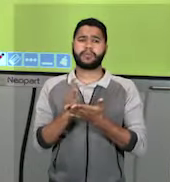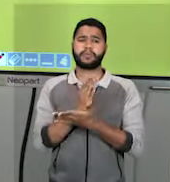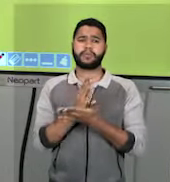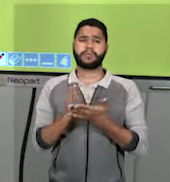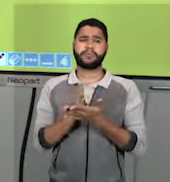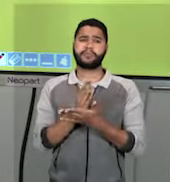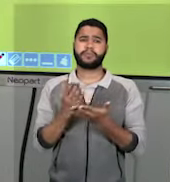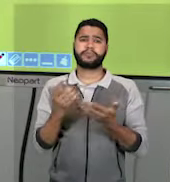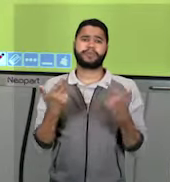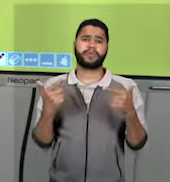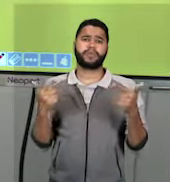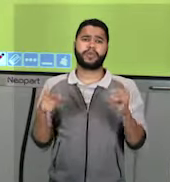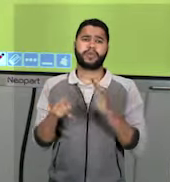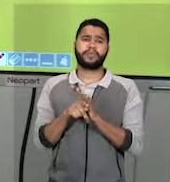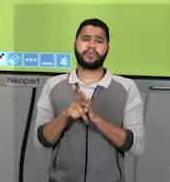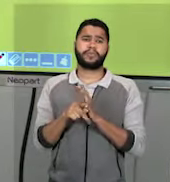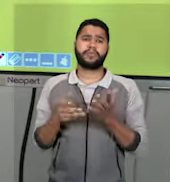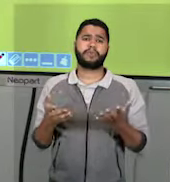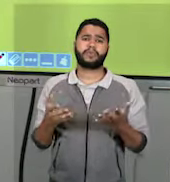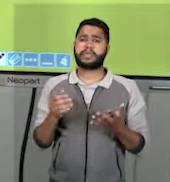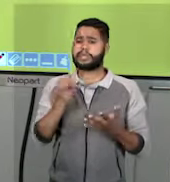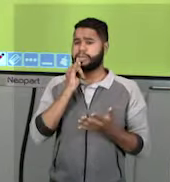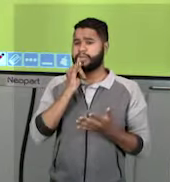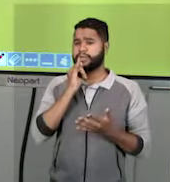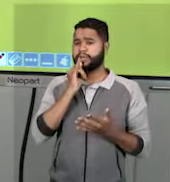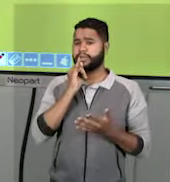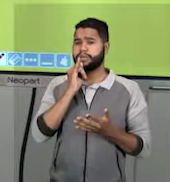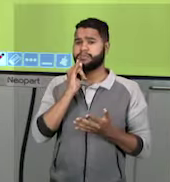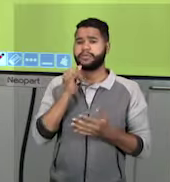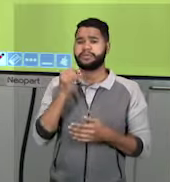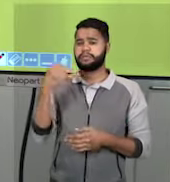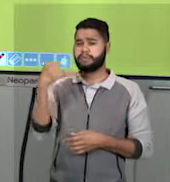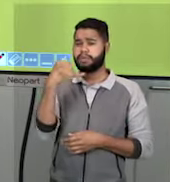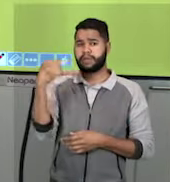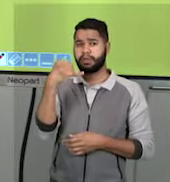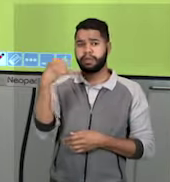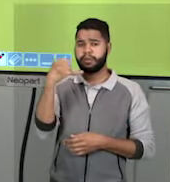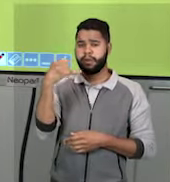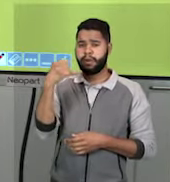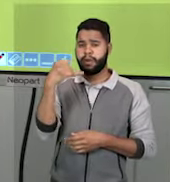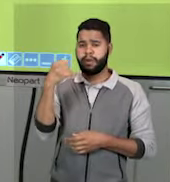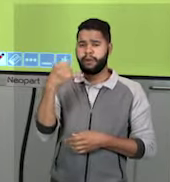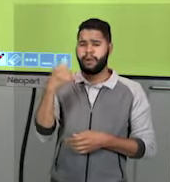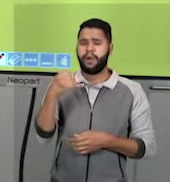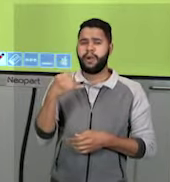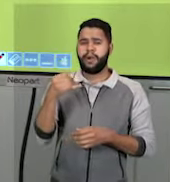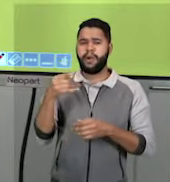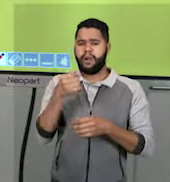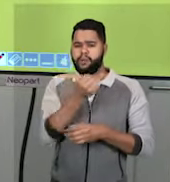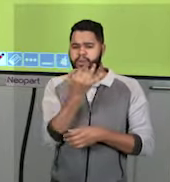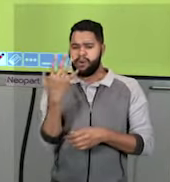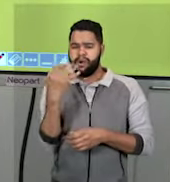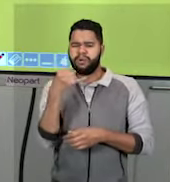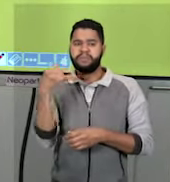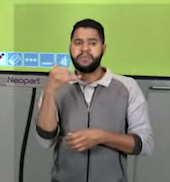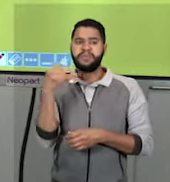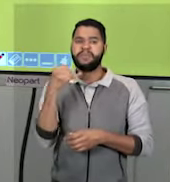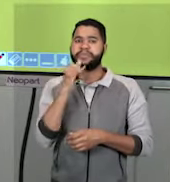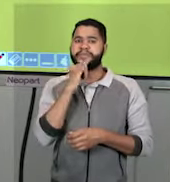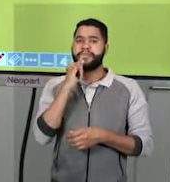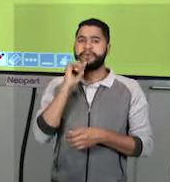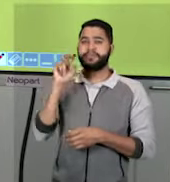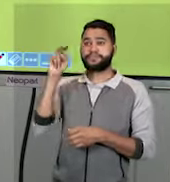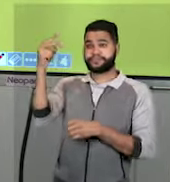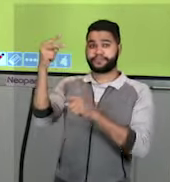não vai existir um logaritmo. Por quê? Se eu tiver, por exemplo, um número negativo, uma base negativa, e elevar um expoente par, por exemplo, esse